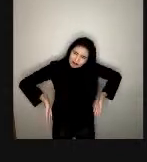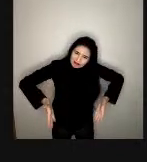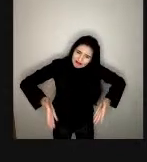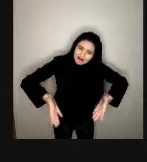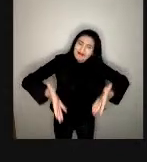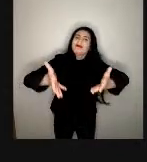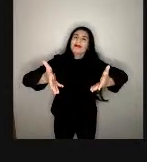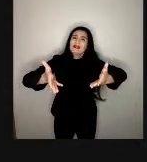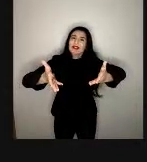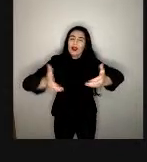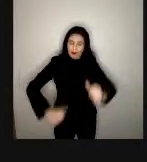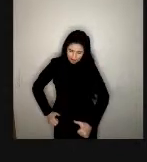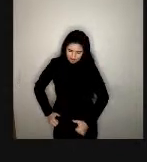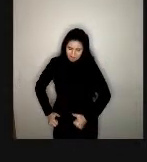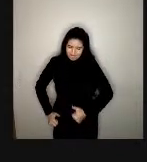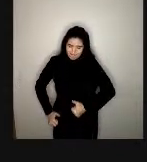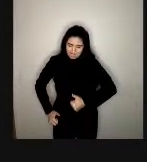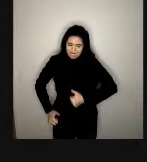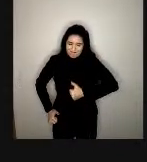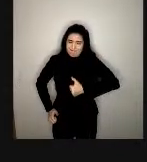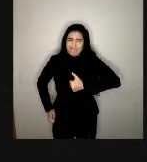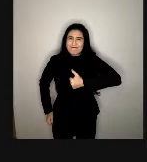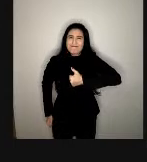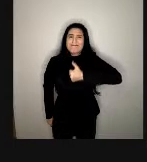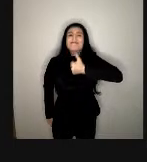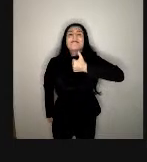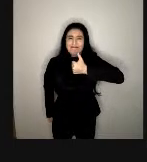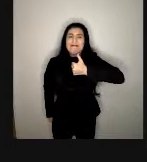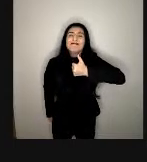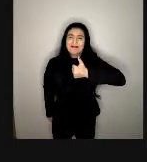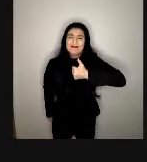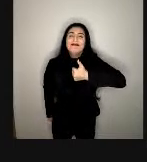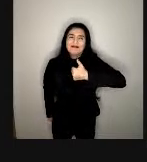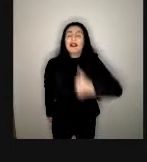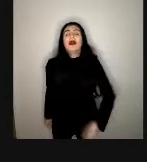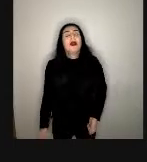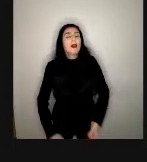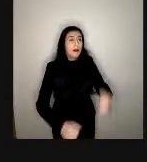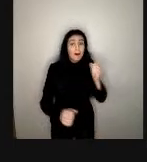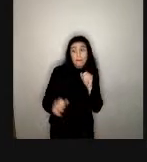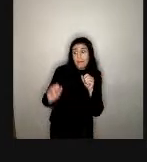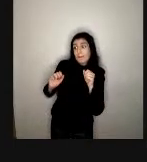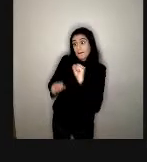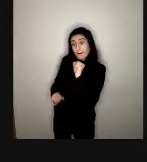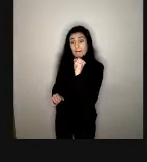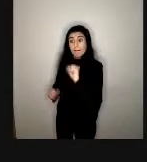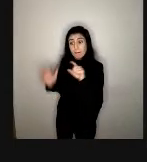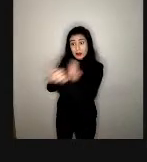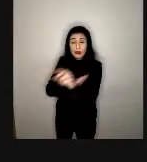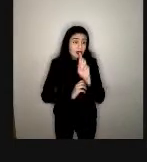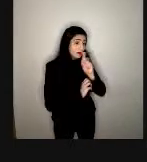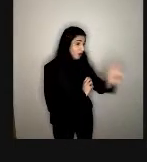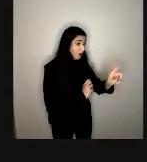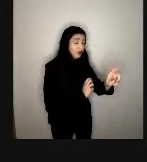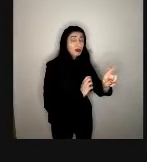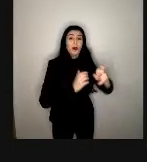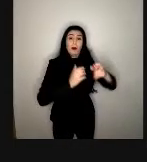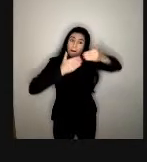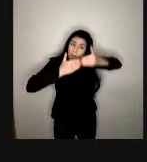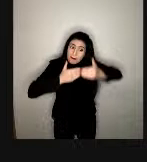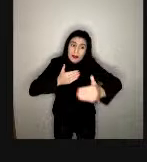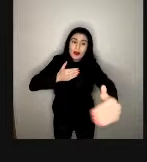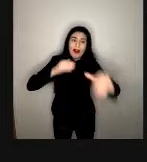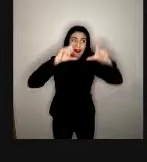mais do que elas tinham contado na entrevista. Então, nós passamos a entrevistar durante as fotografias. E sempre falando